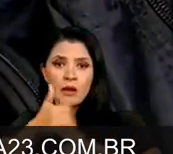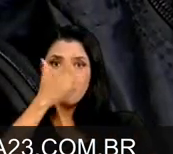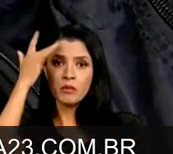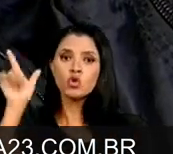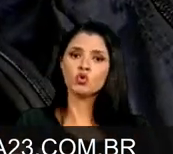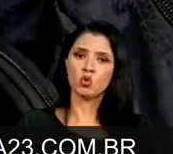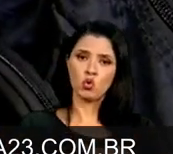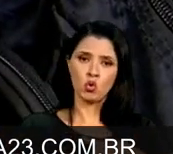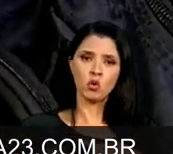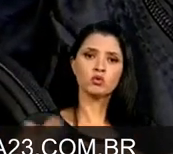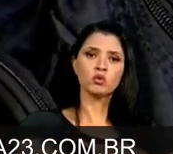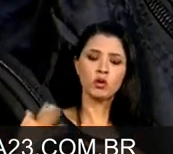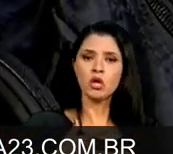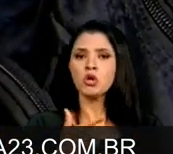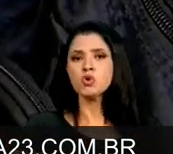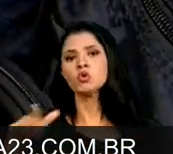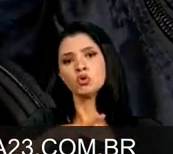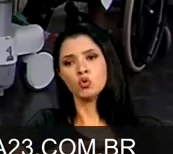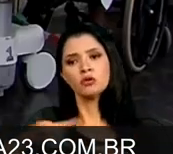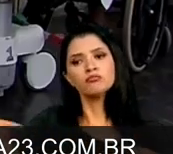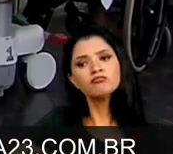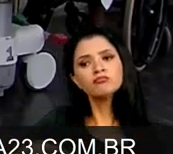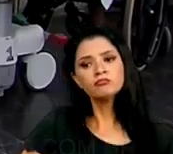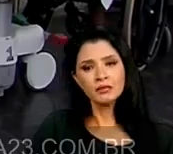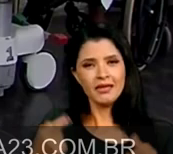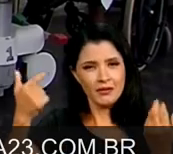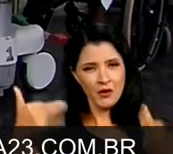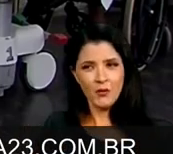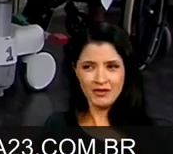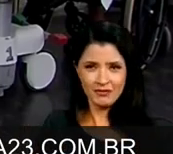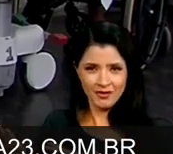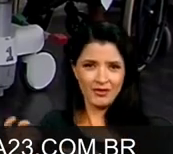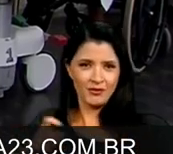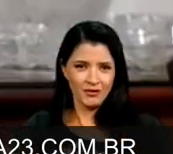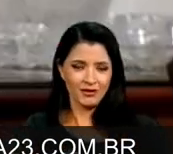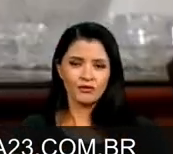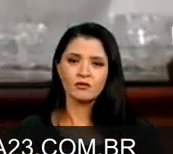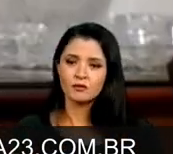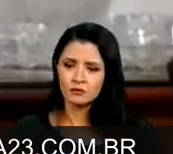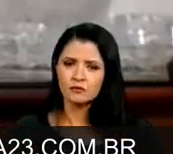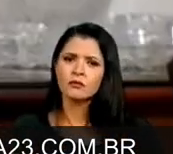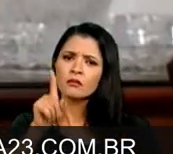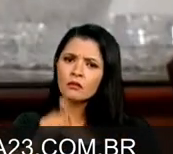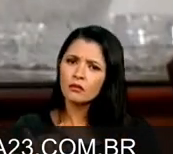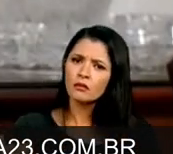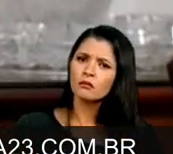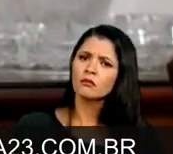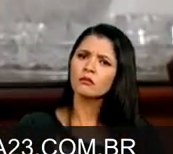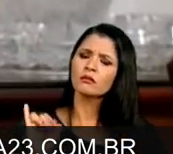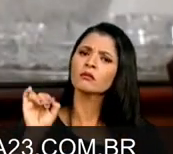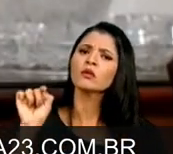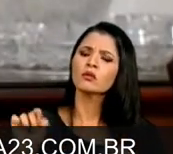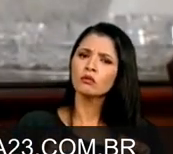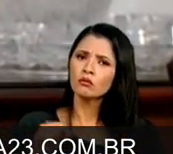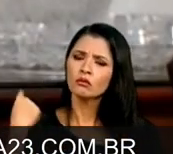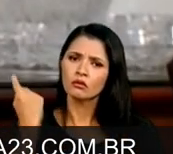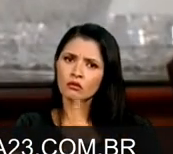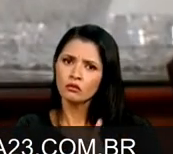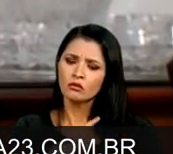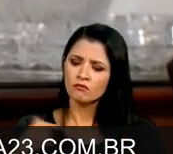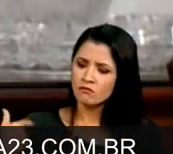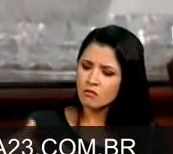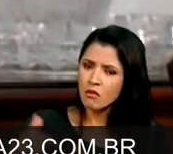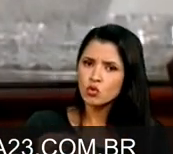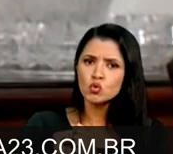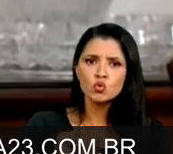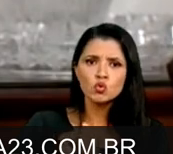com fibromialgia e doenças correlatas, como explica o reumatologista. É muito importante que a gente trabalhe